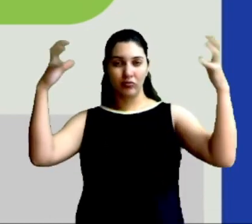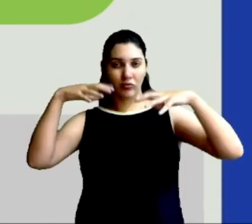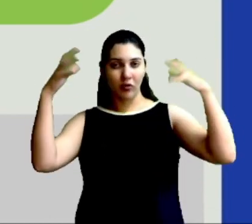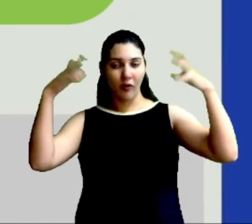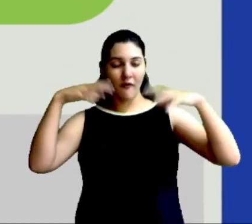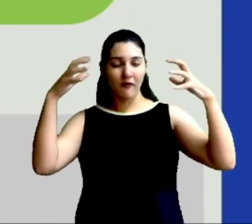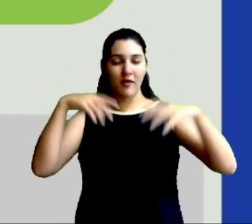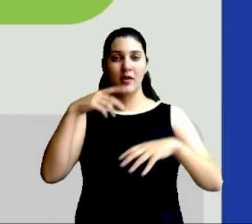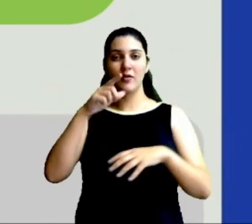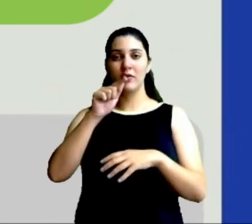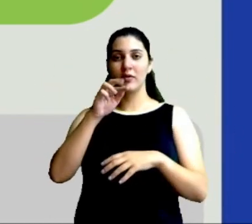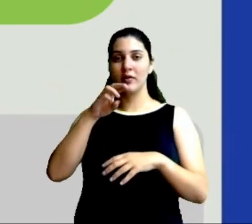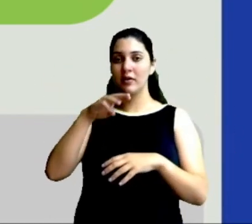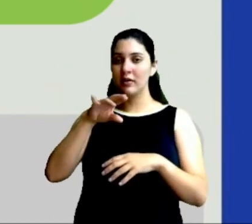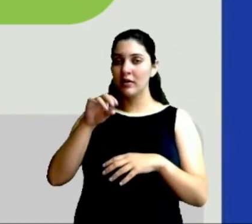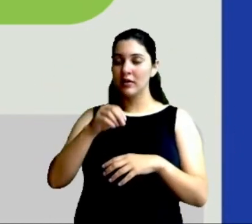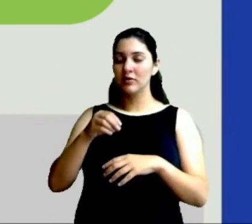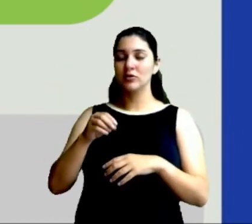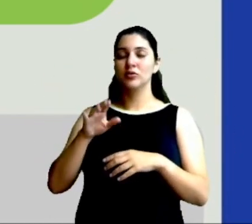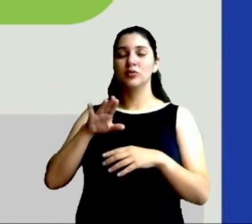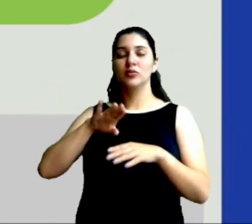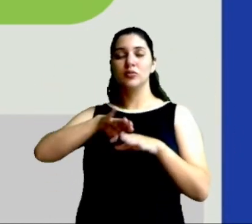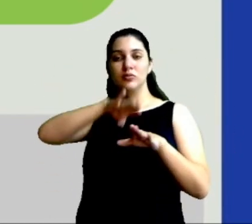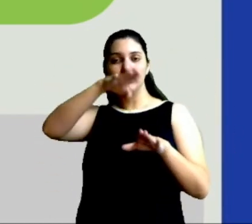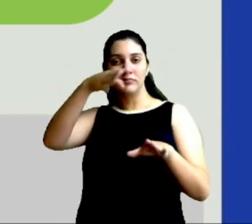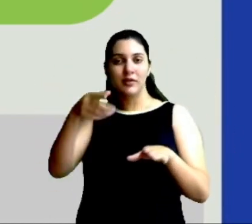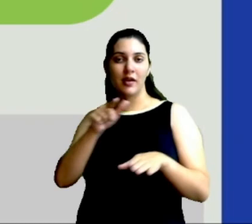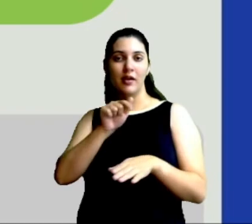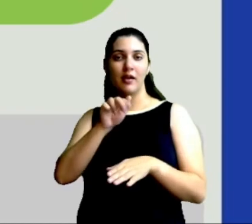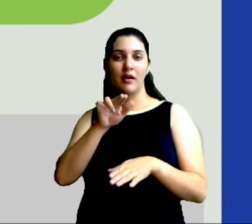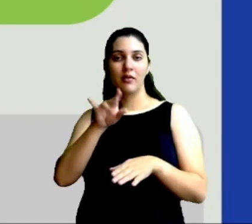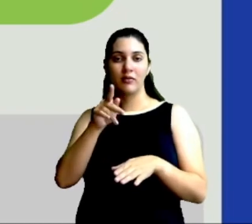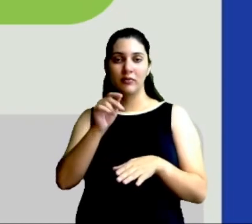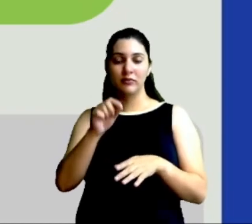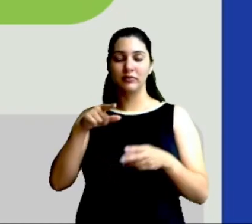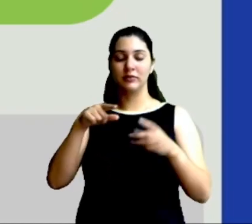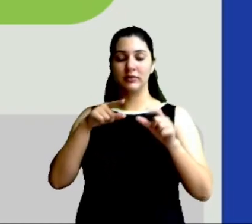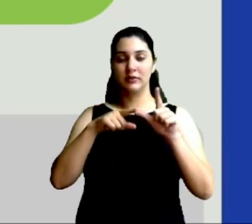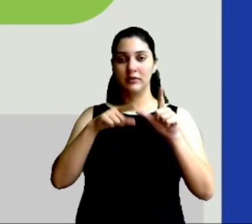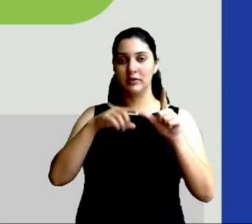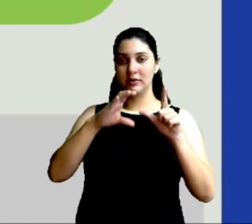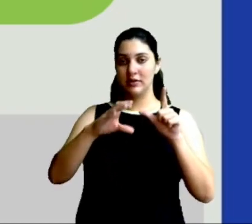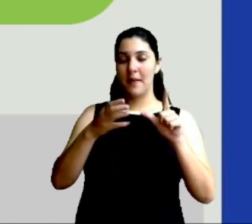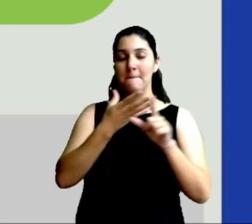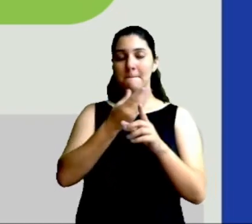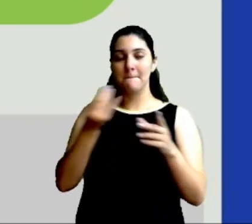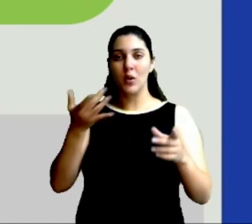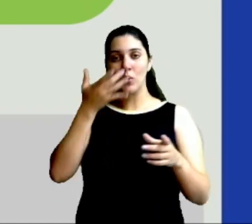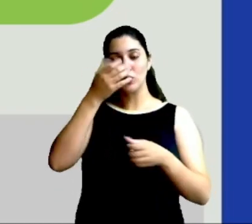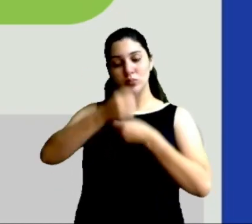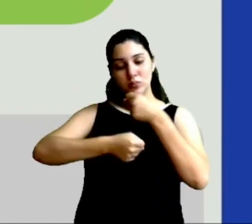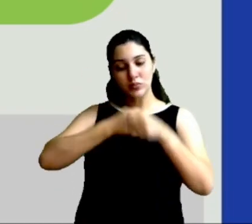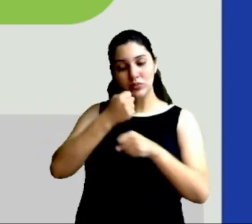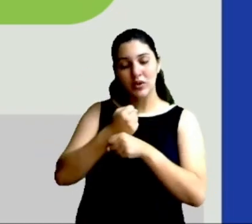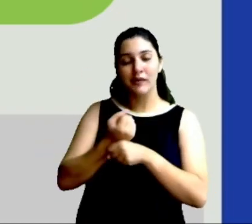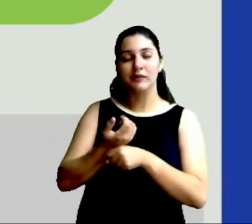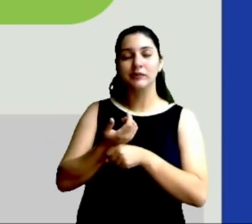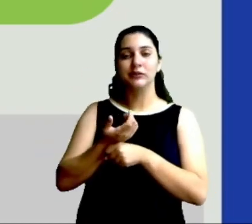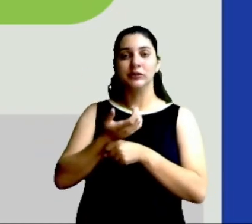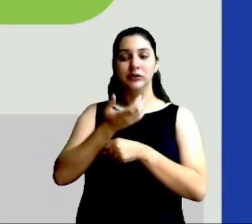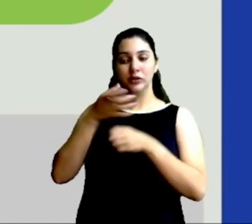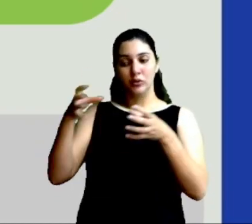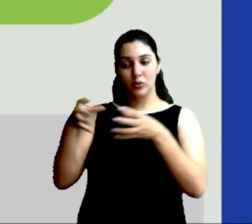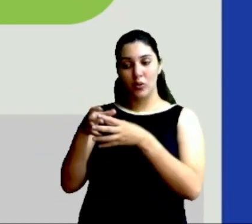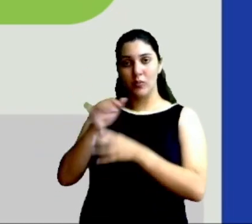Serra Gaúcha. Letra C, faz muitos anos que a equipe do IBGE não vem aqui. Vai observando qual é a frase